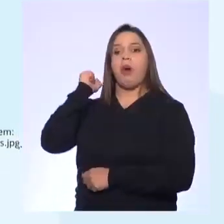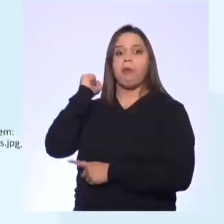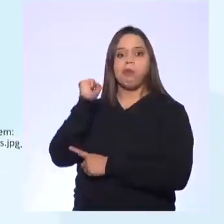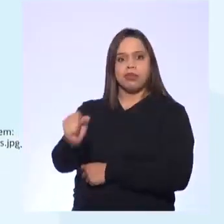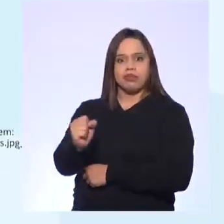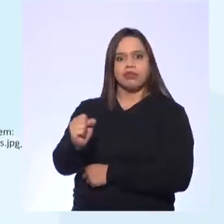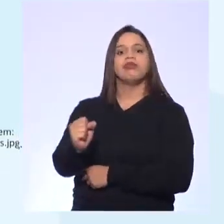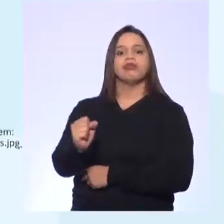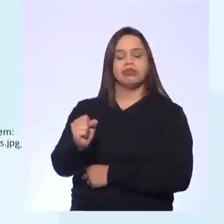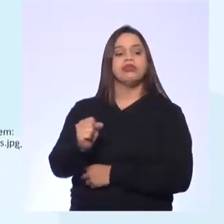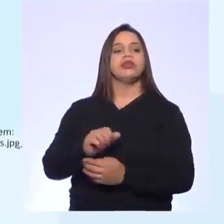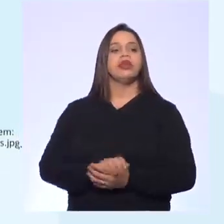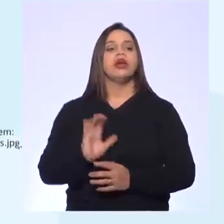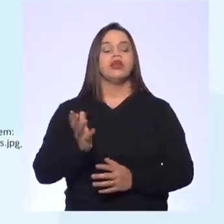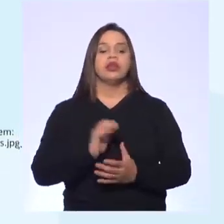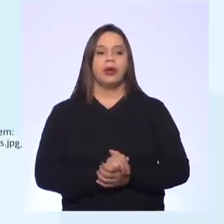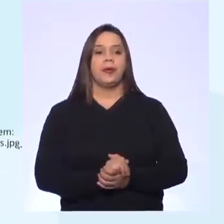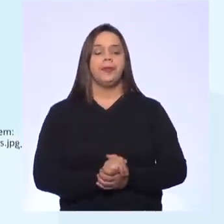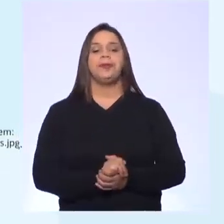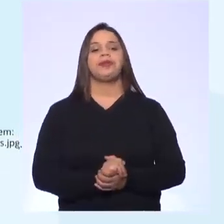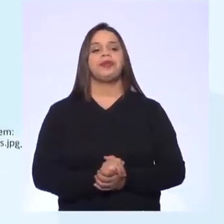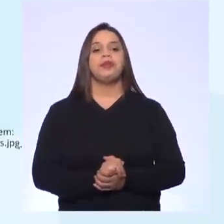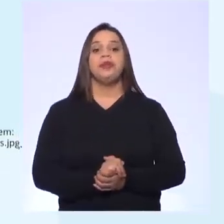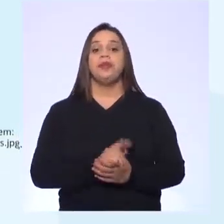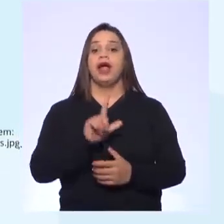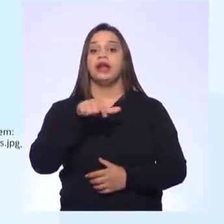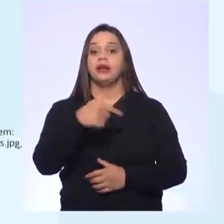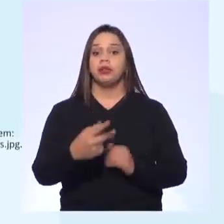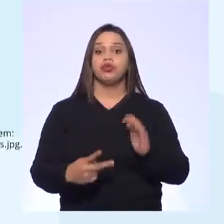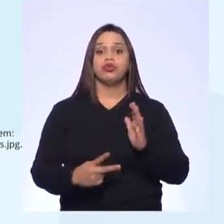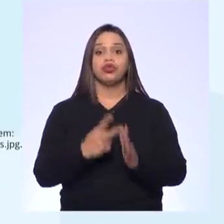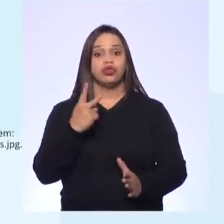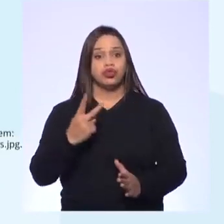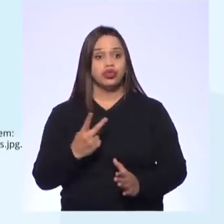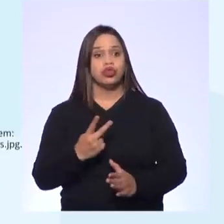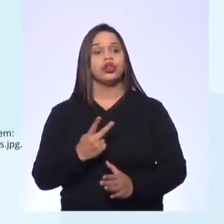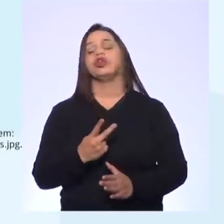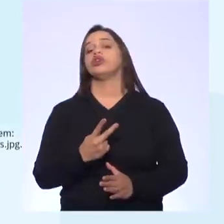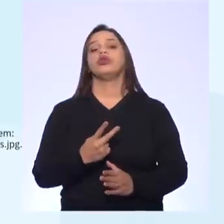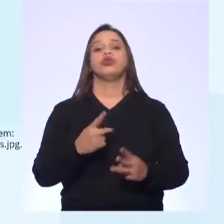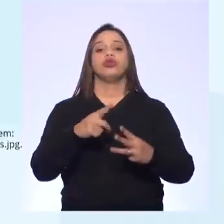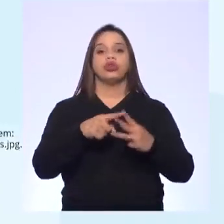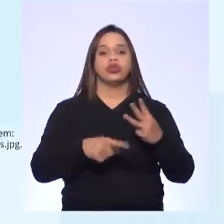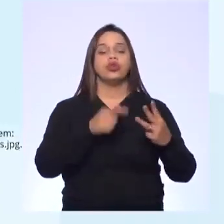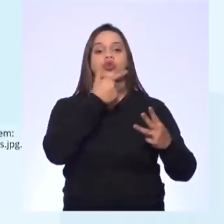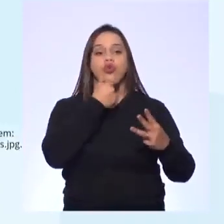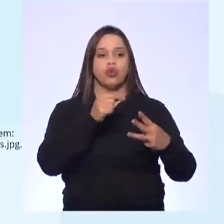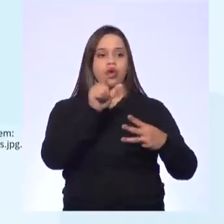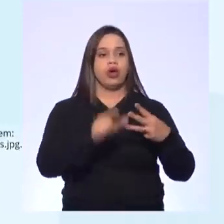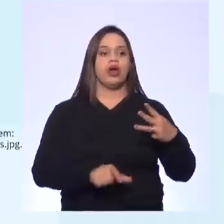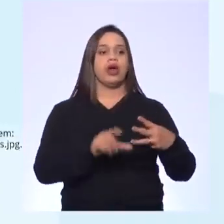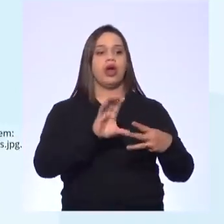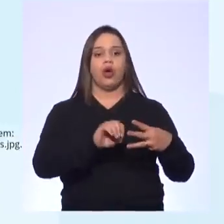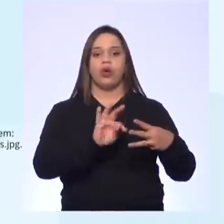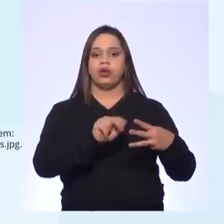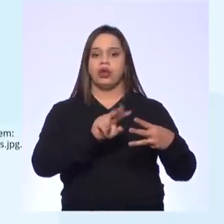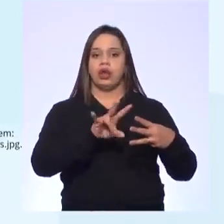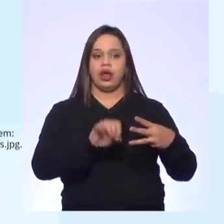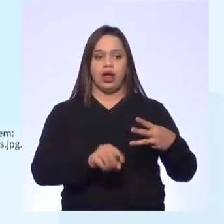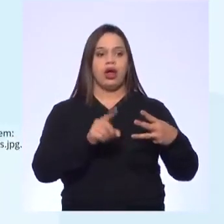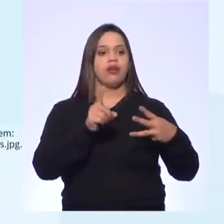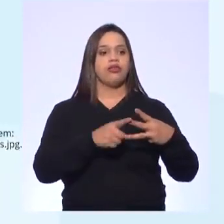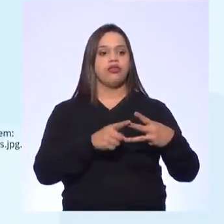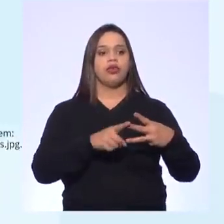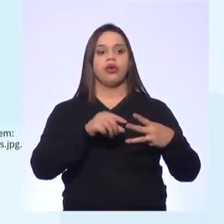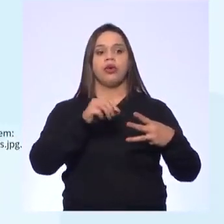de Júlio César. Formou-se, então, o segundo triunvirato, que é de Otávio Augusto, Marco Antônio